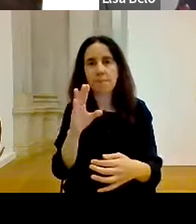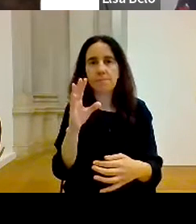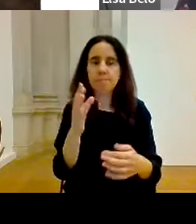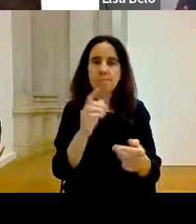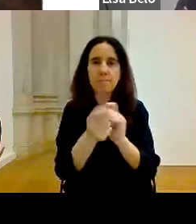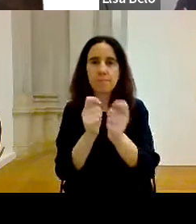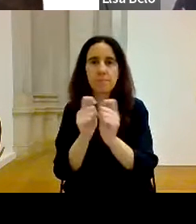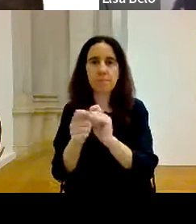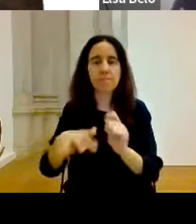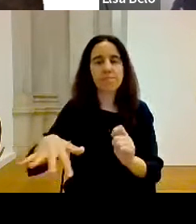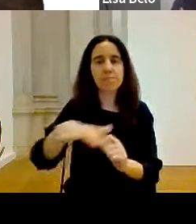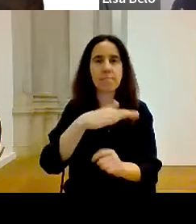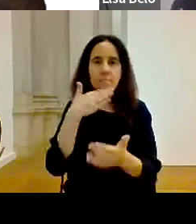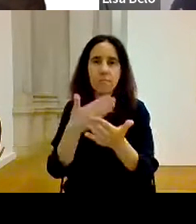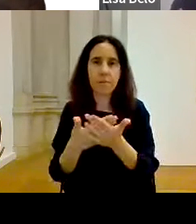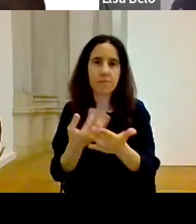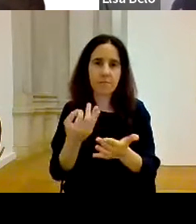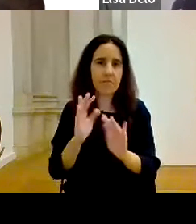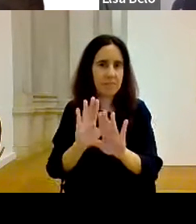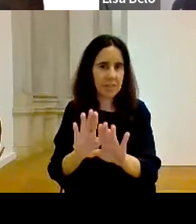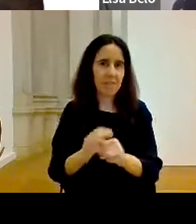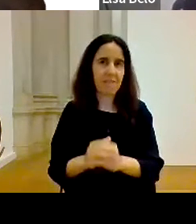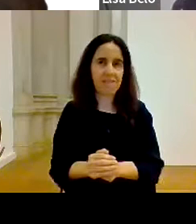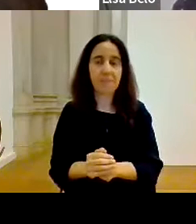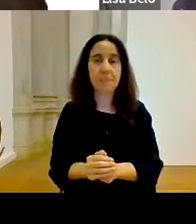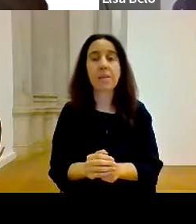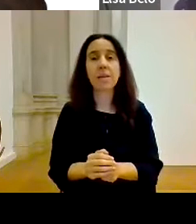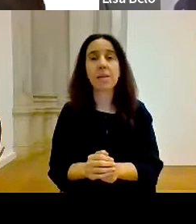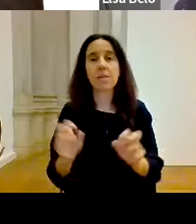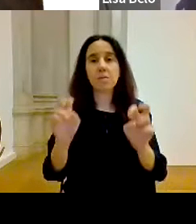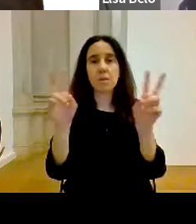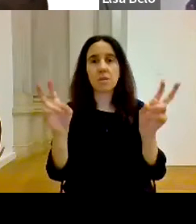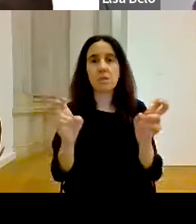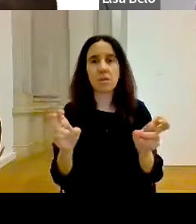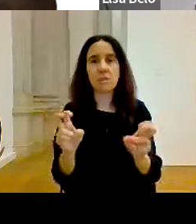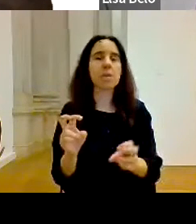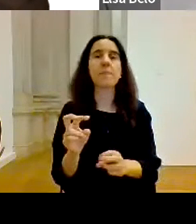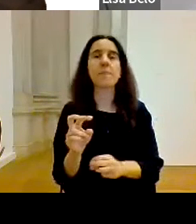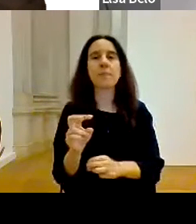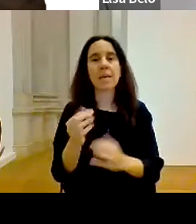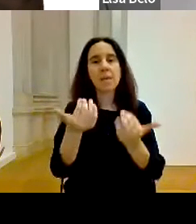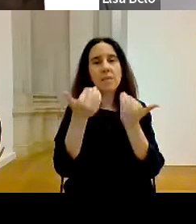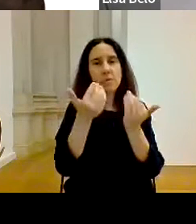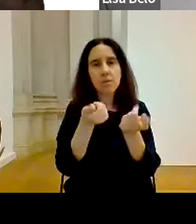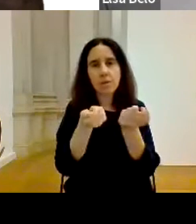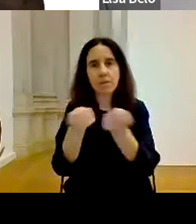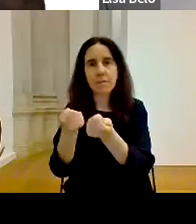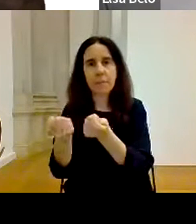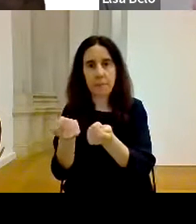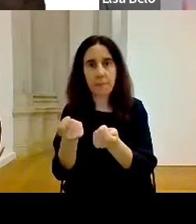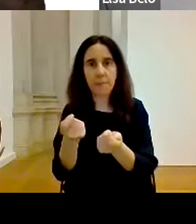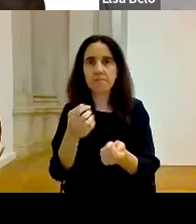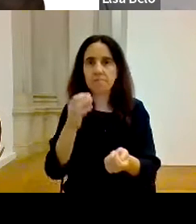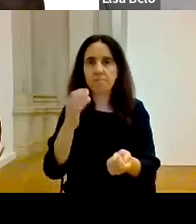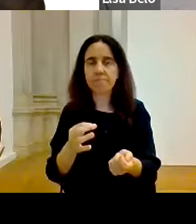fique. O tema da gestão da informação é